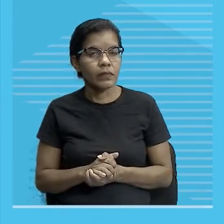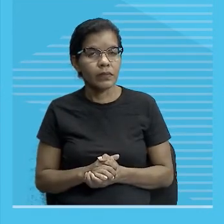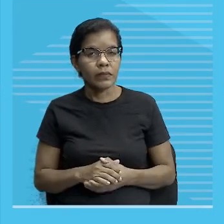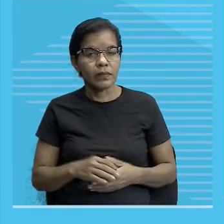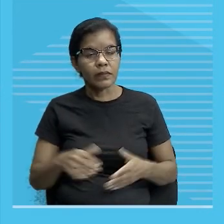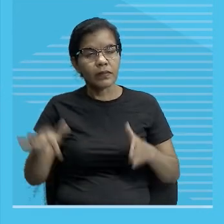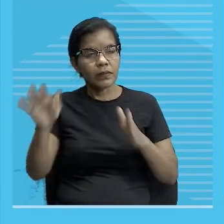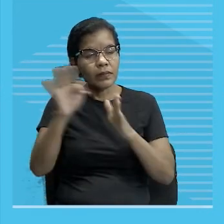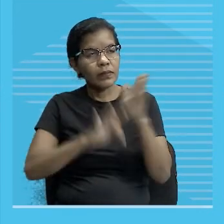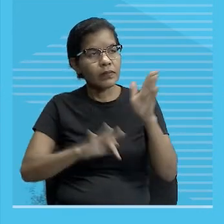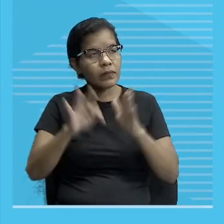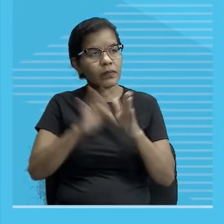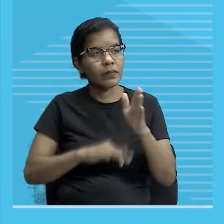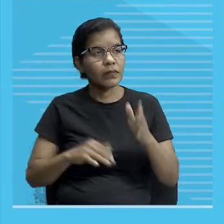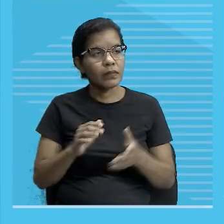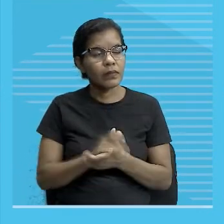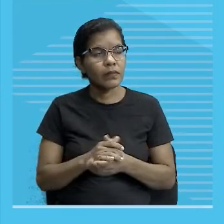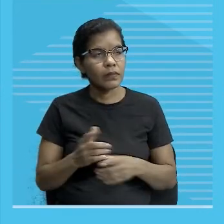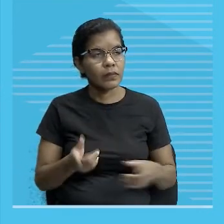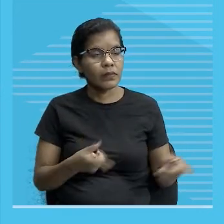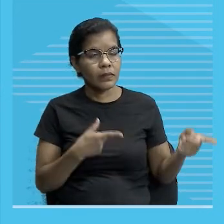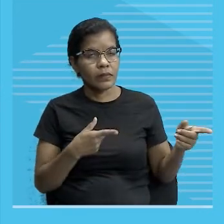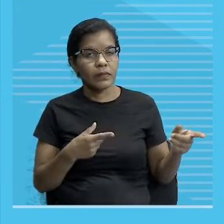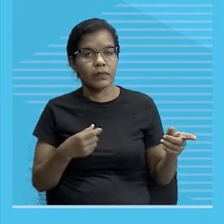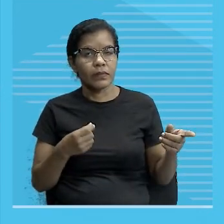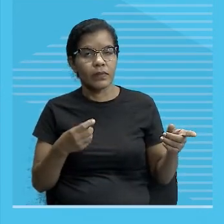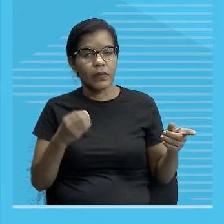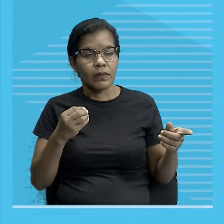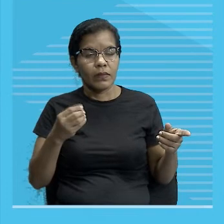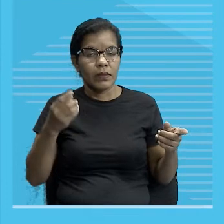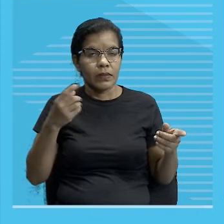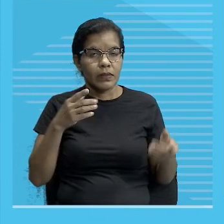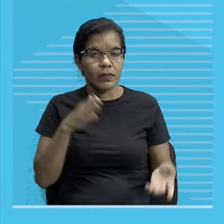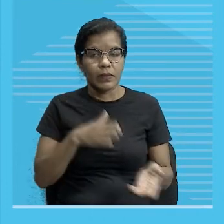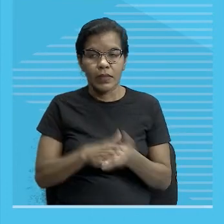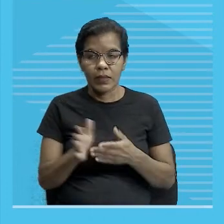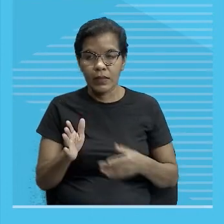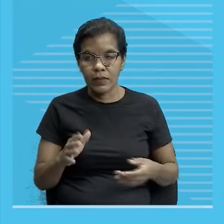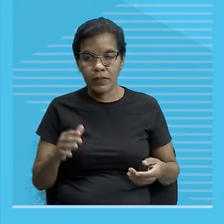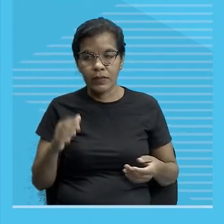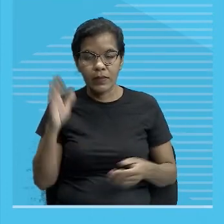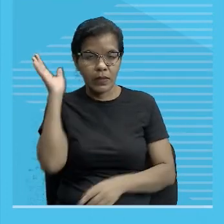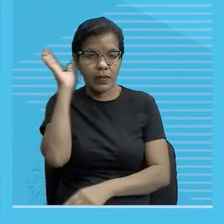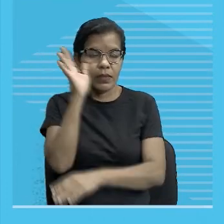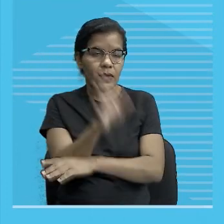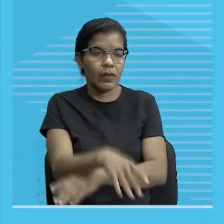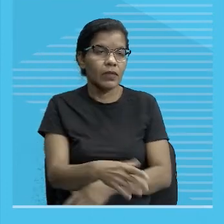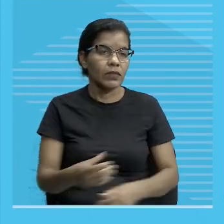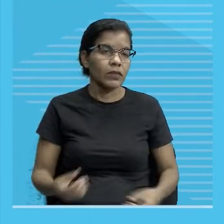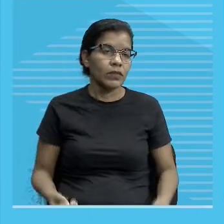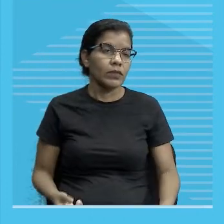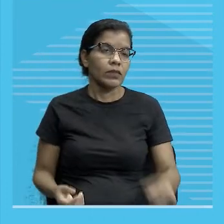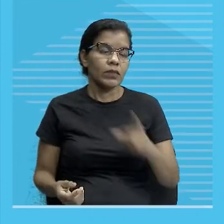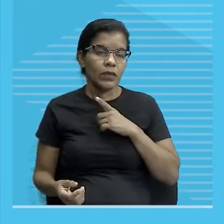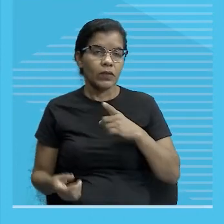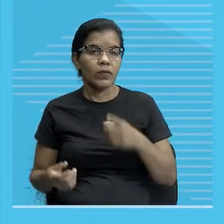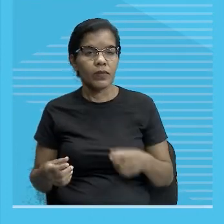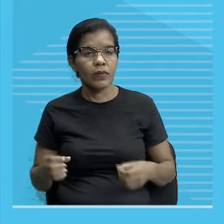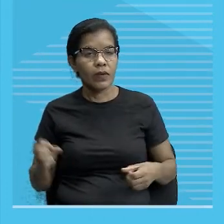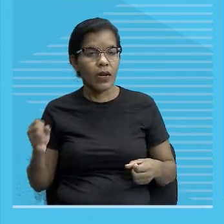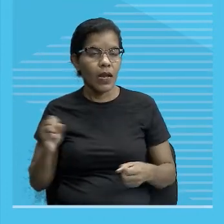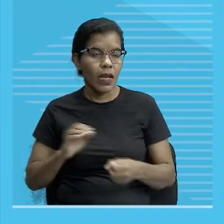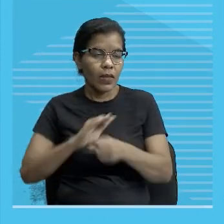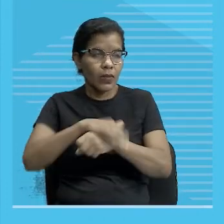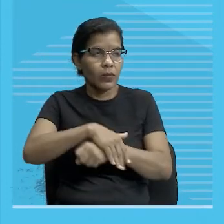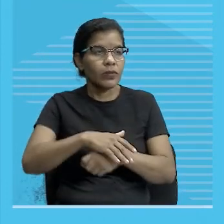no primeiro exemplo, o rapaz saiu à tarde e chegou à noite, você tem duas locuções adverbiais indicativas de